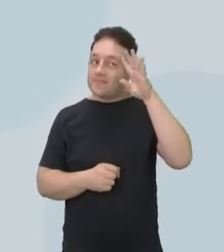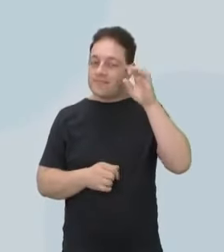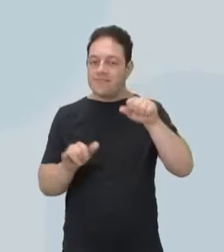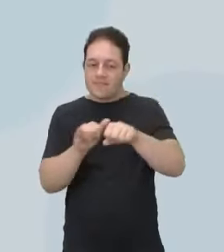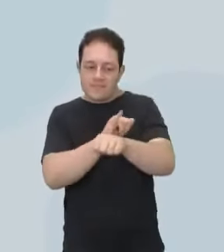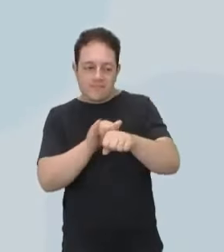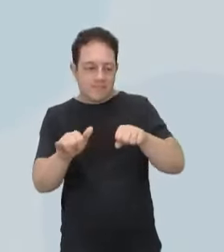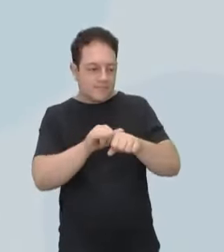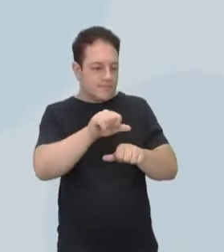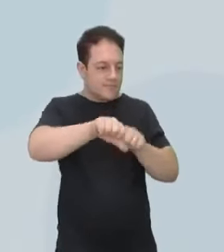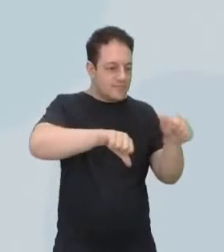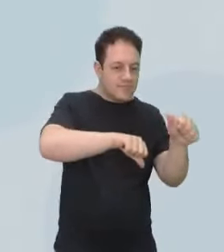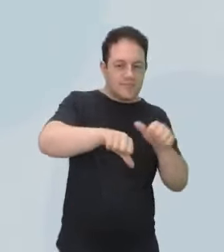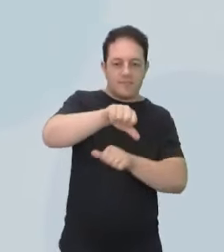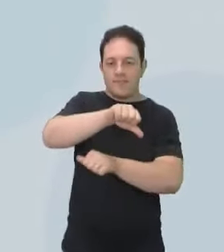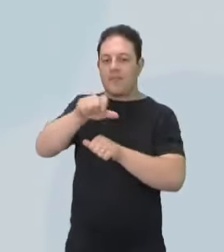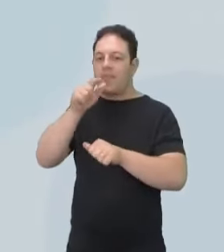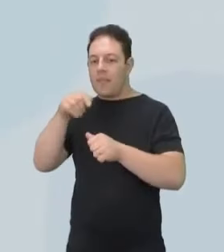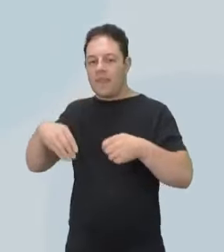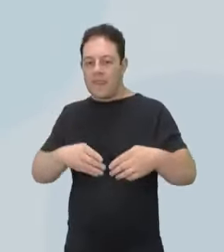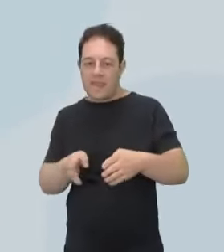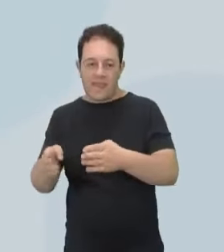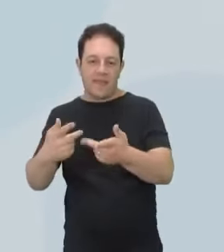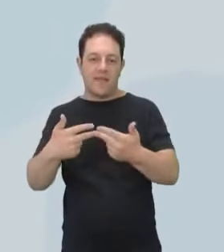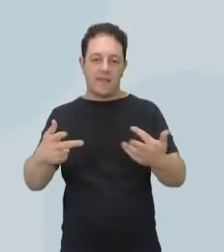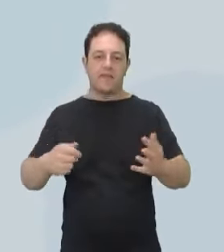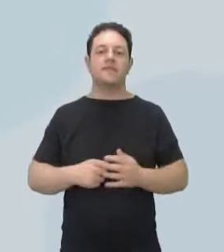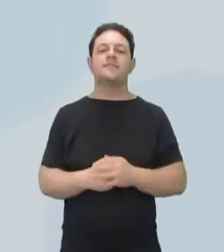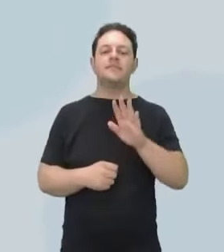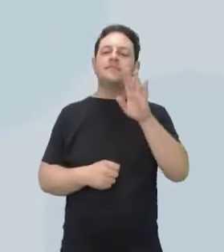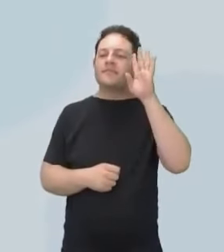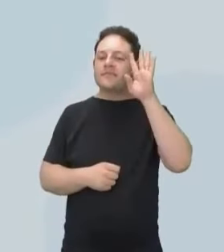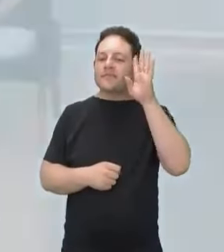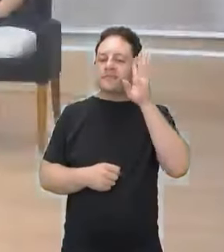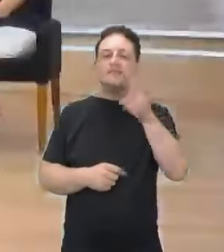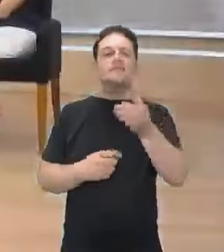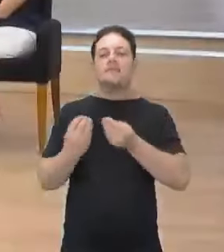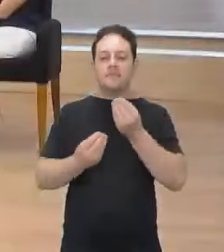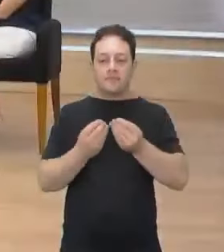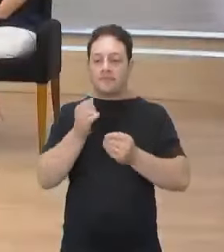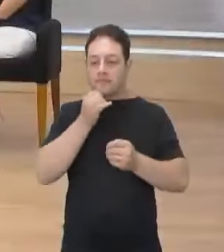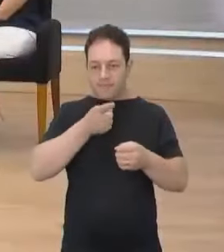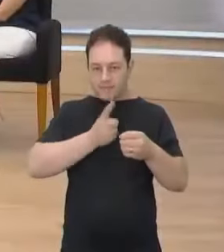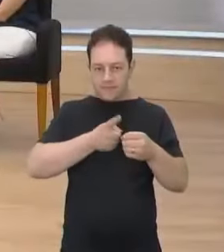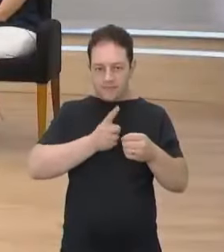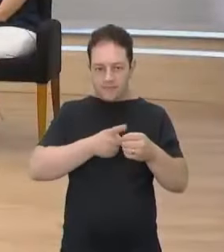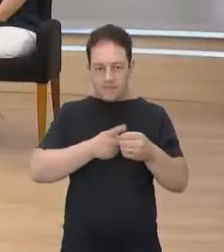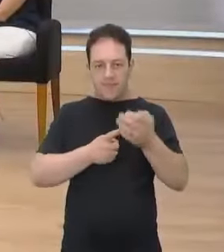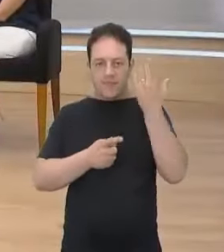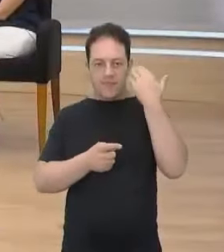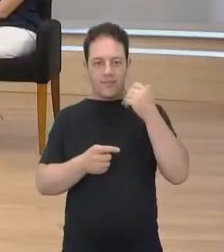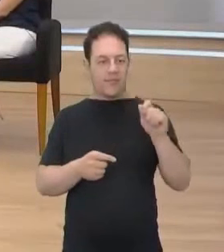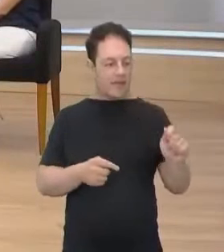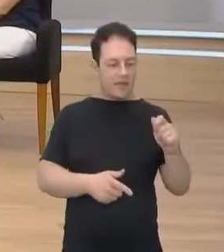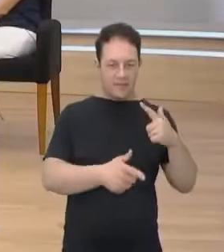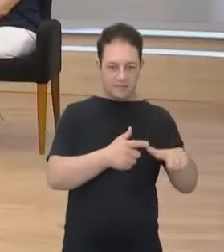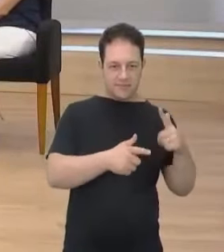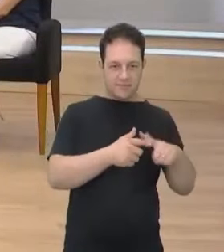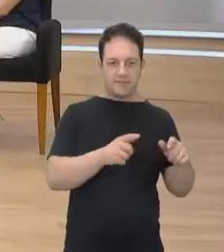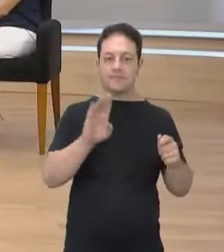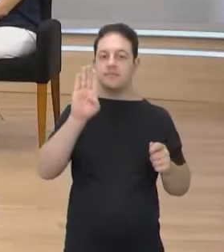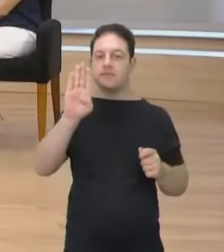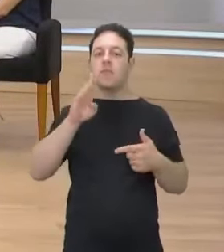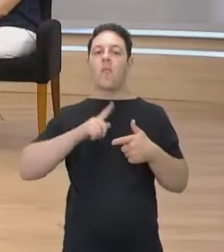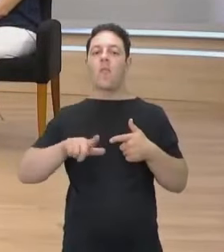fala de intervenção em rio e em canal. Isso, e aí pensando nesse caso, a cidade A que tinha problema e a cidade B que não